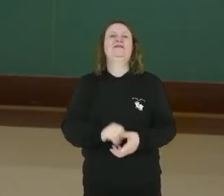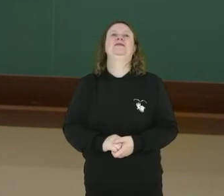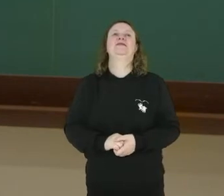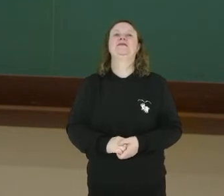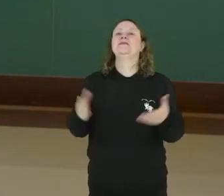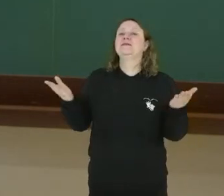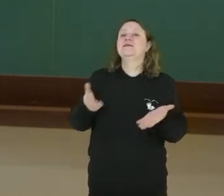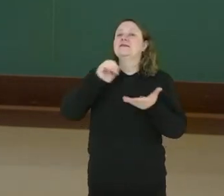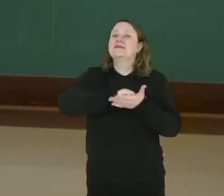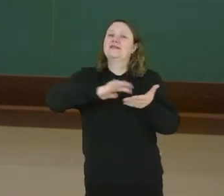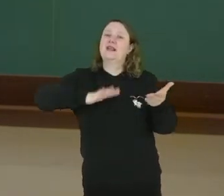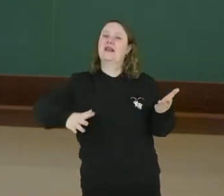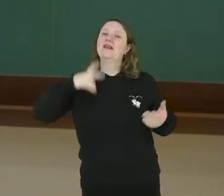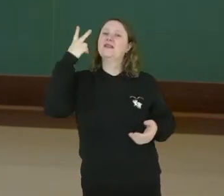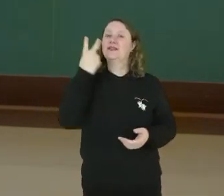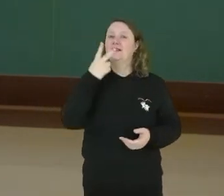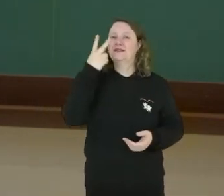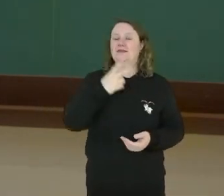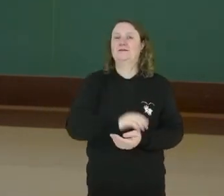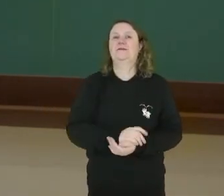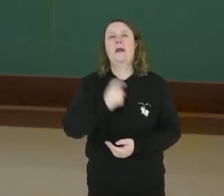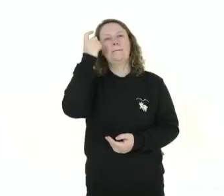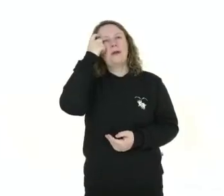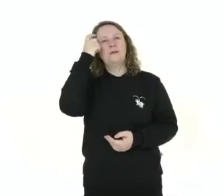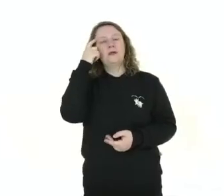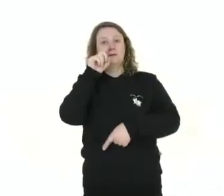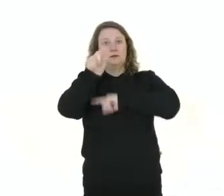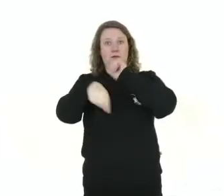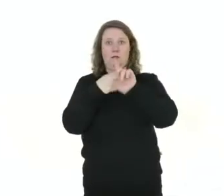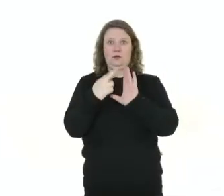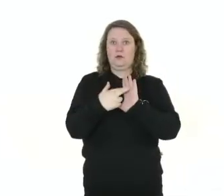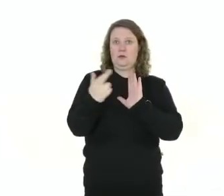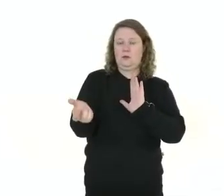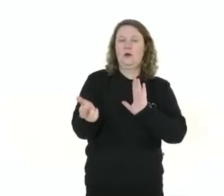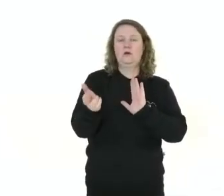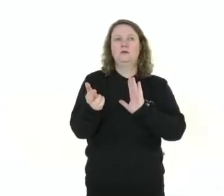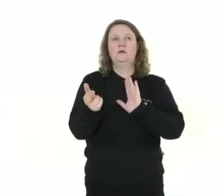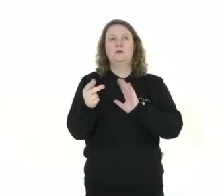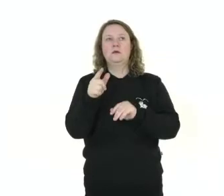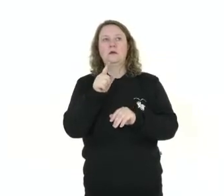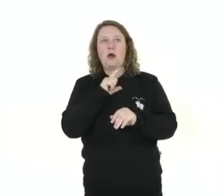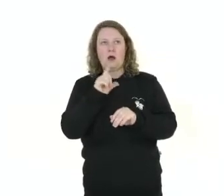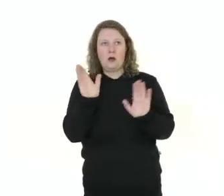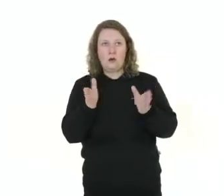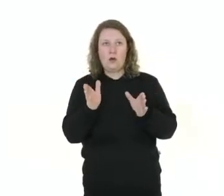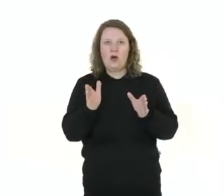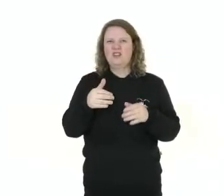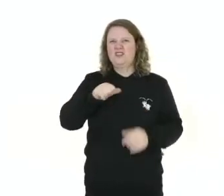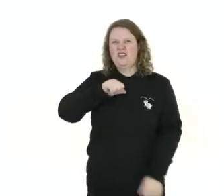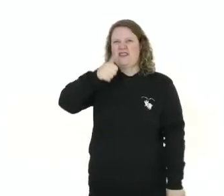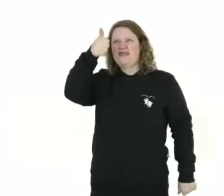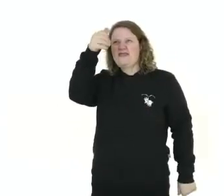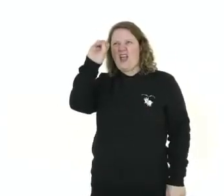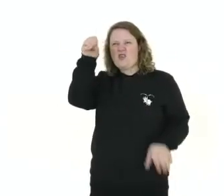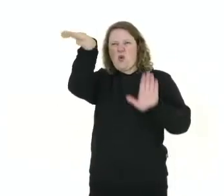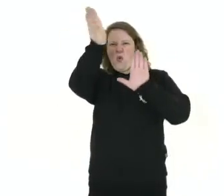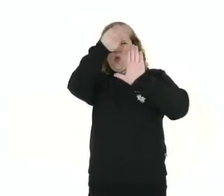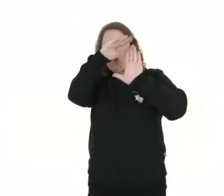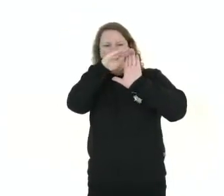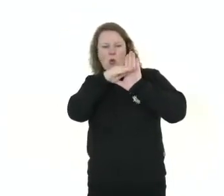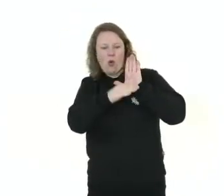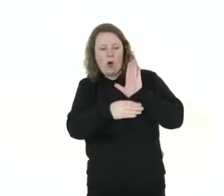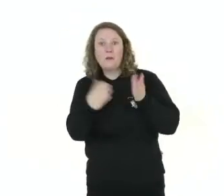Exercício número 2. Pense e responda. Faça um top 10 no seu caderno dos seguintes temas abaixo,